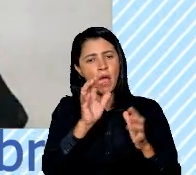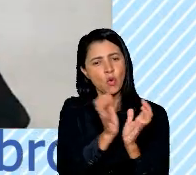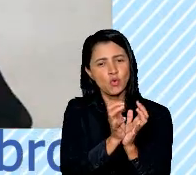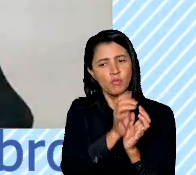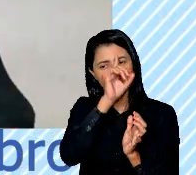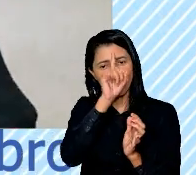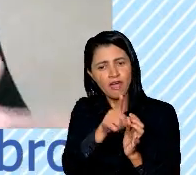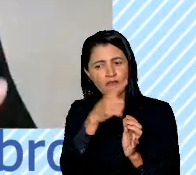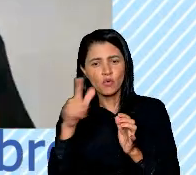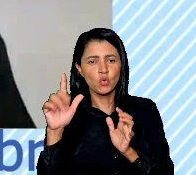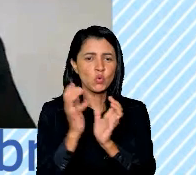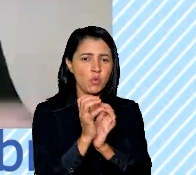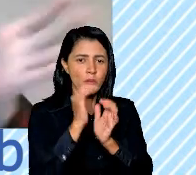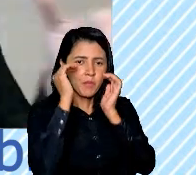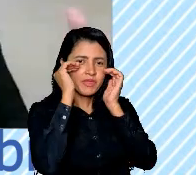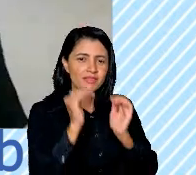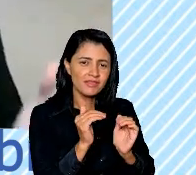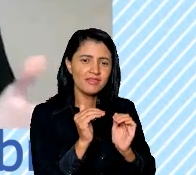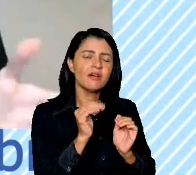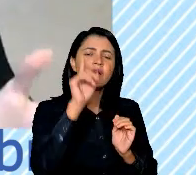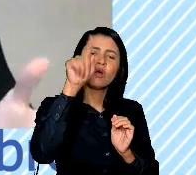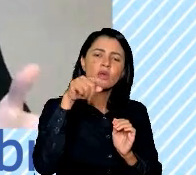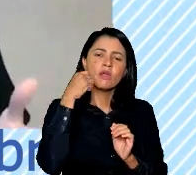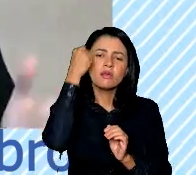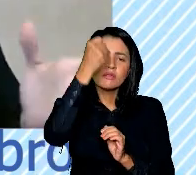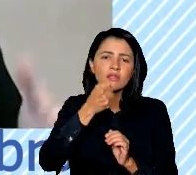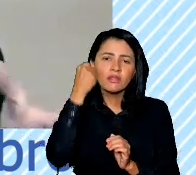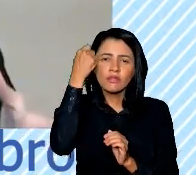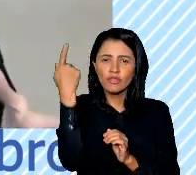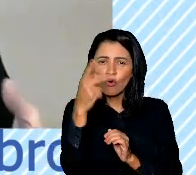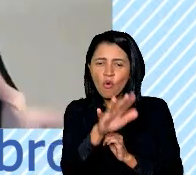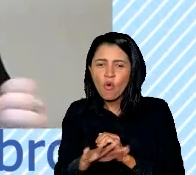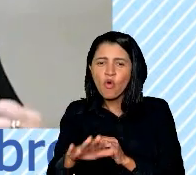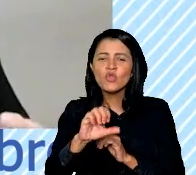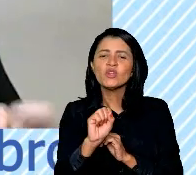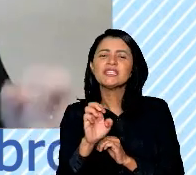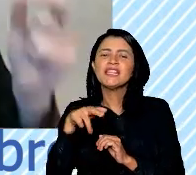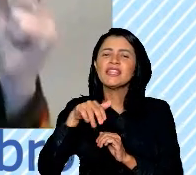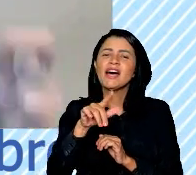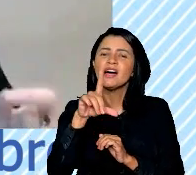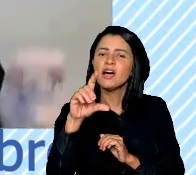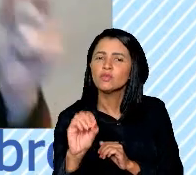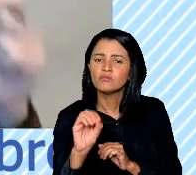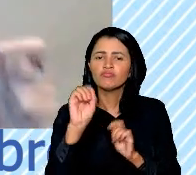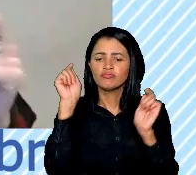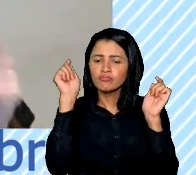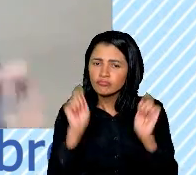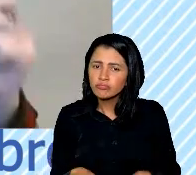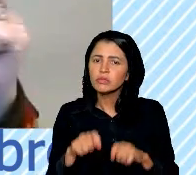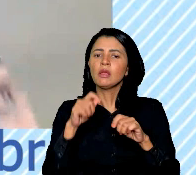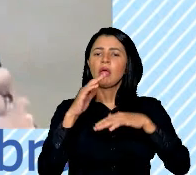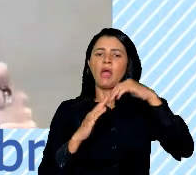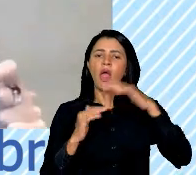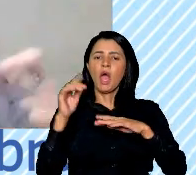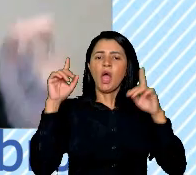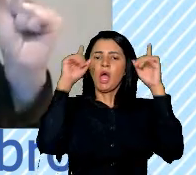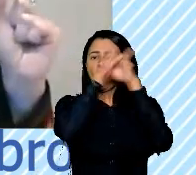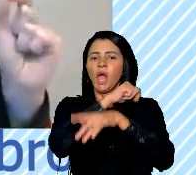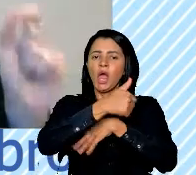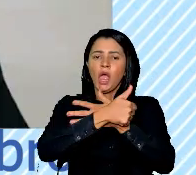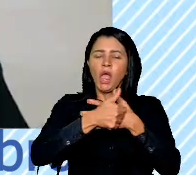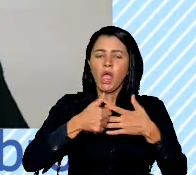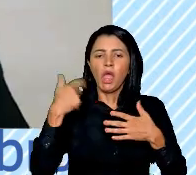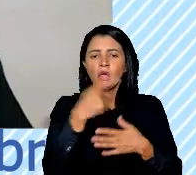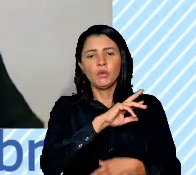que obedeciam, é que os senadores, no seio do Senado, podiam praticar a difícil moralidade republicana